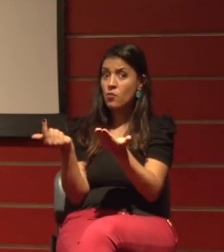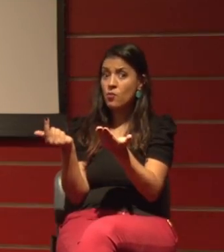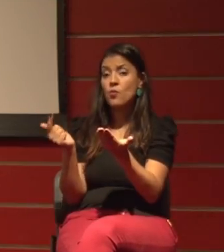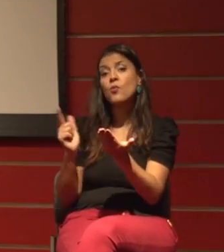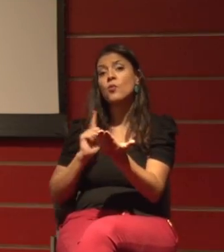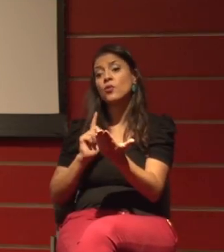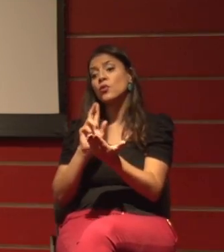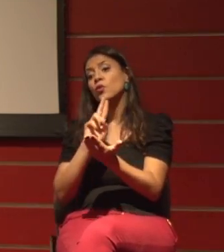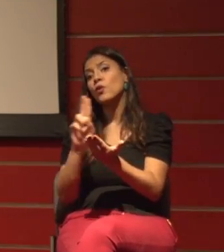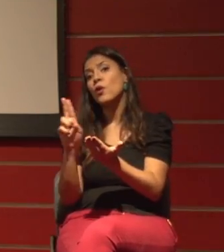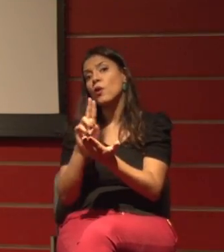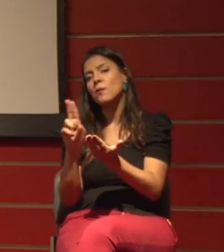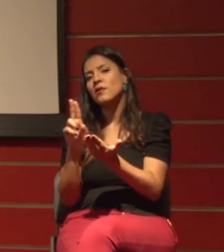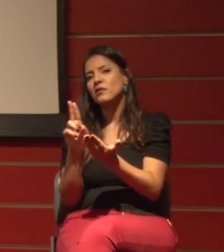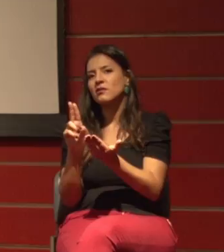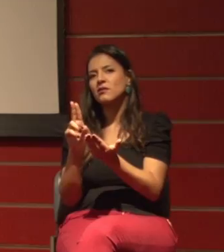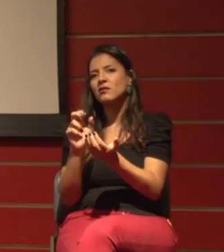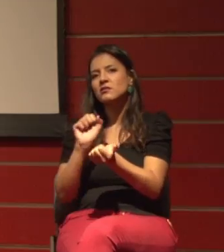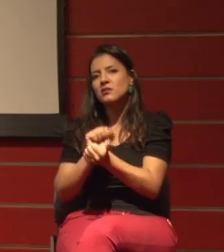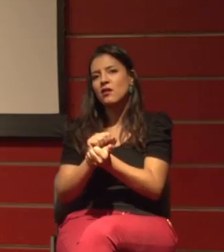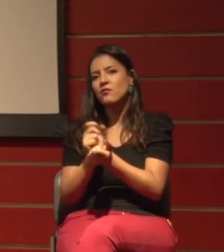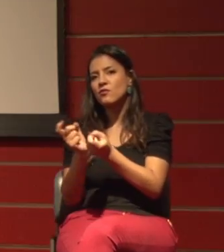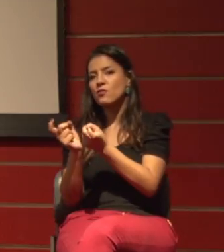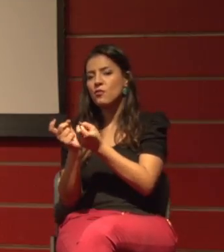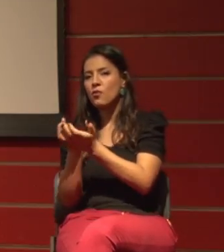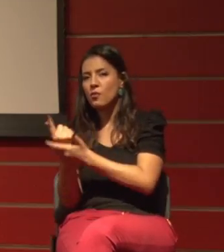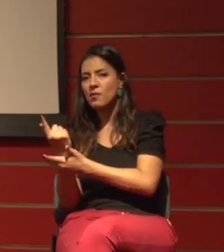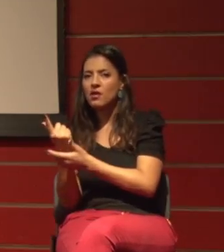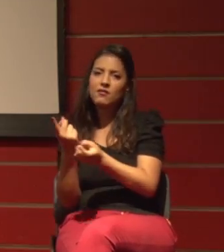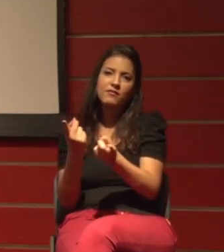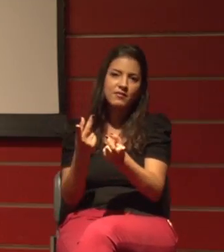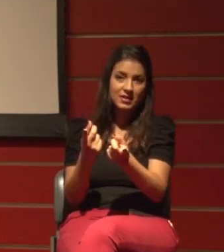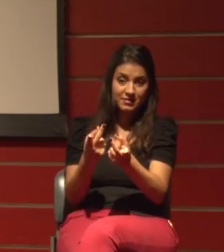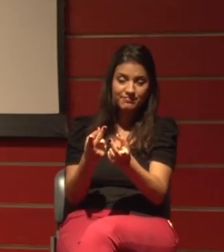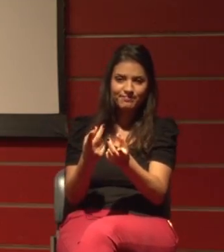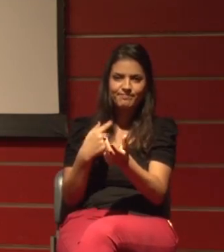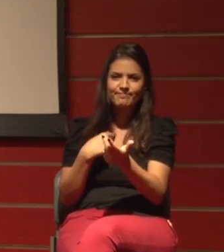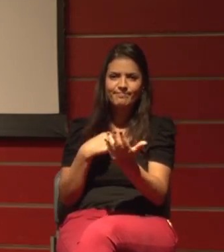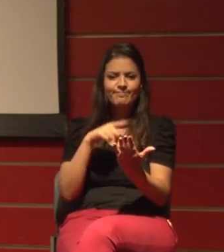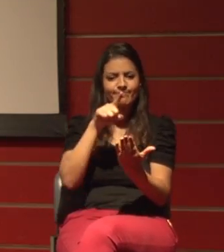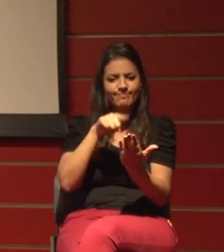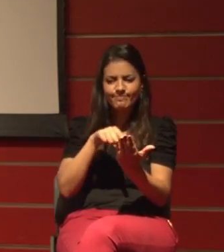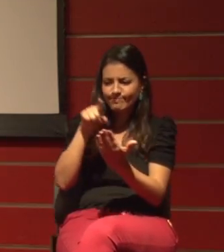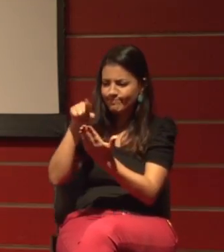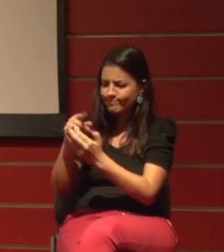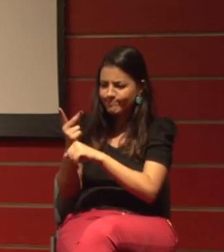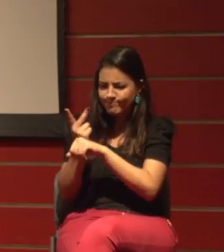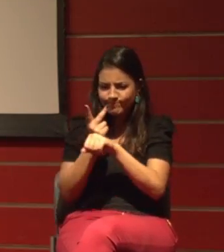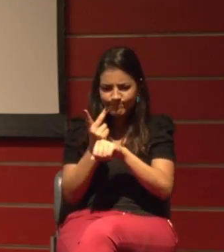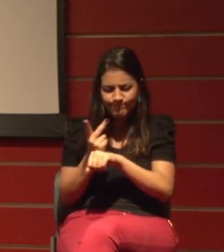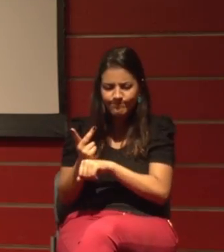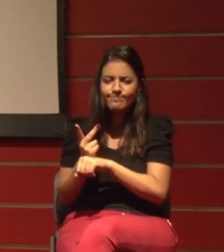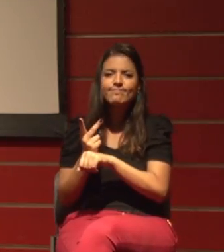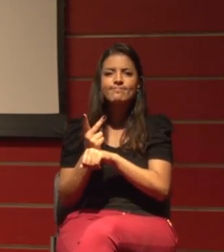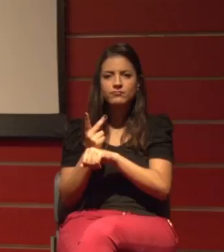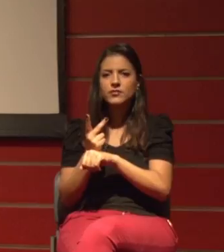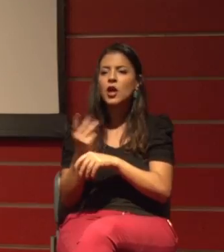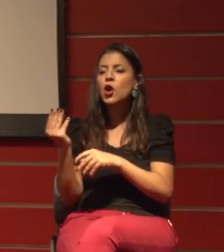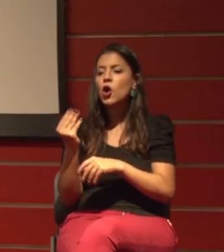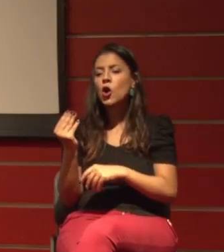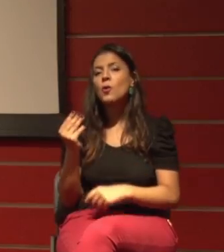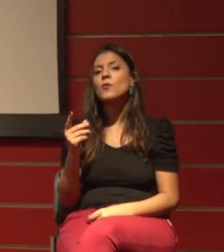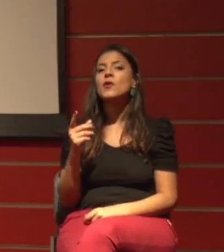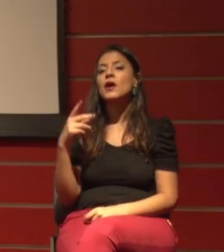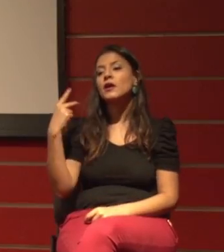eh Então essa Persona o que eu fiz foi montar a história dela a partir de mulheres que